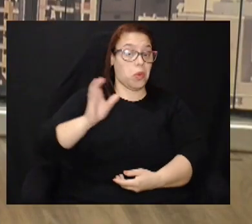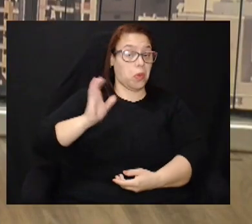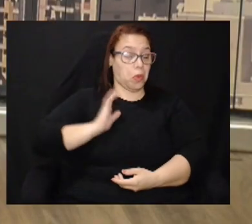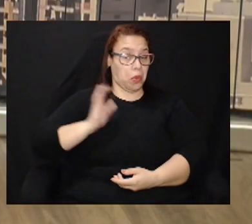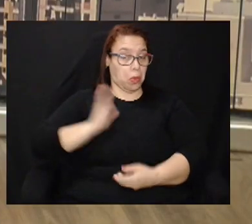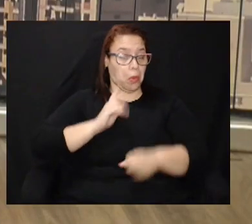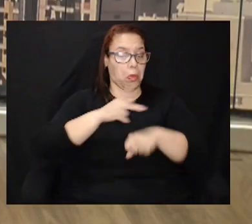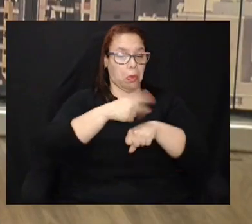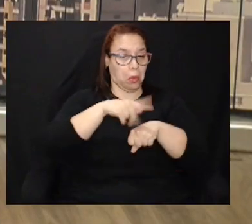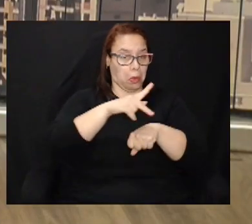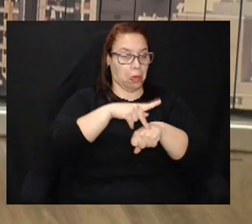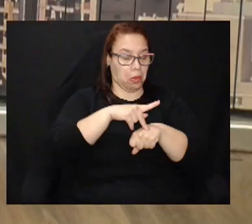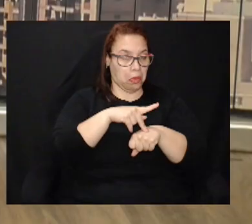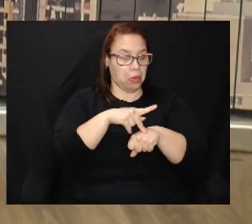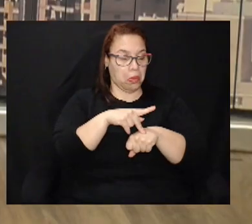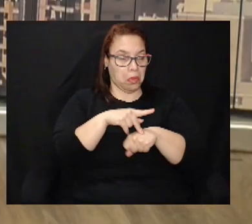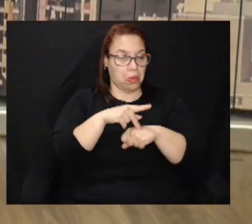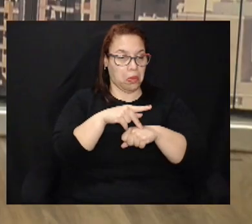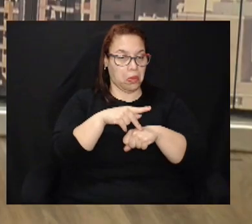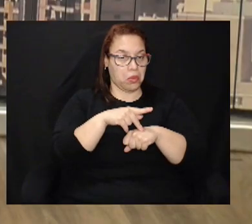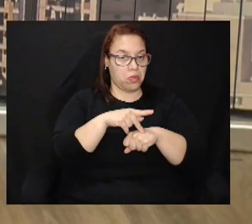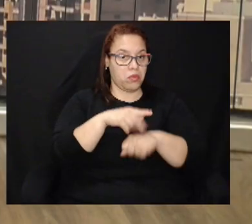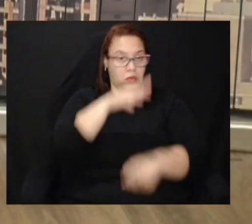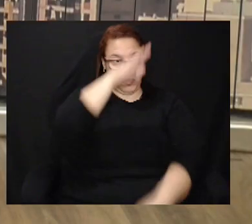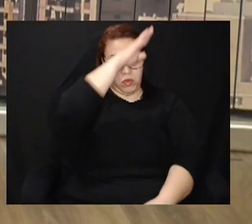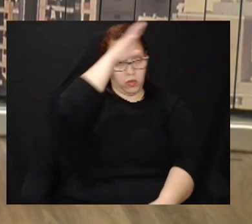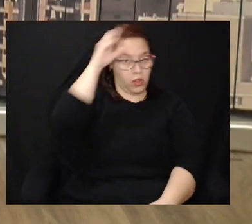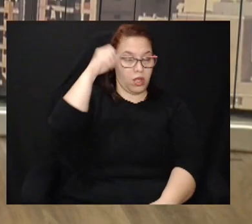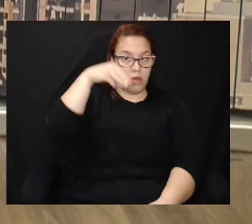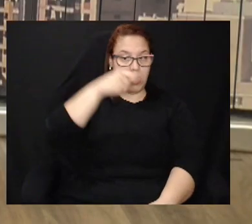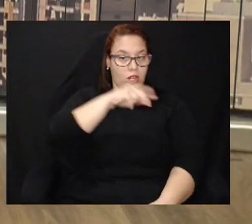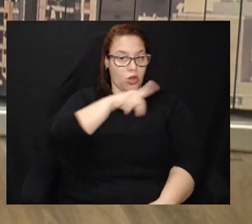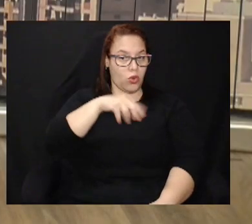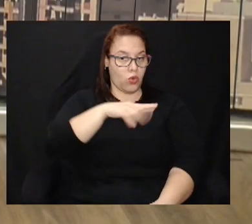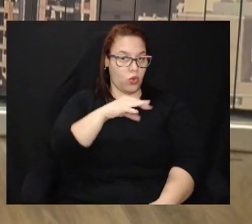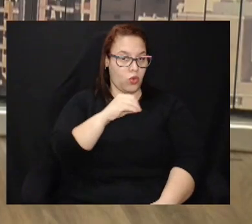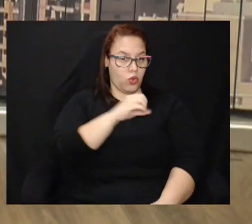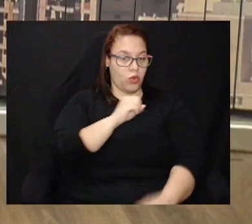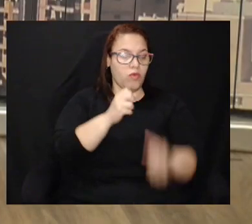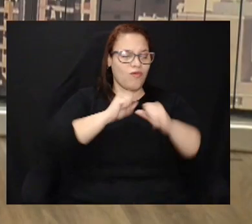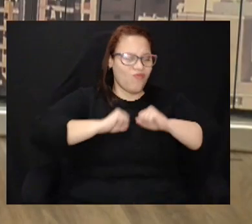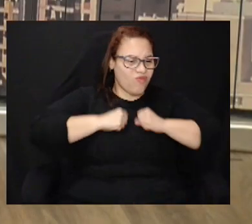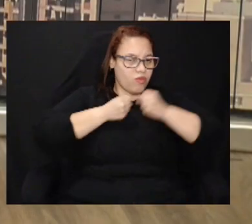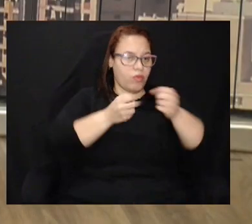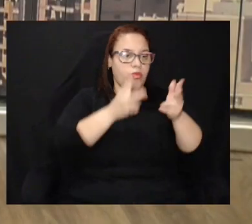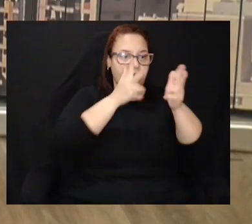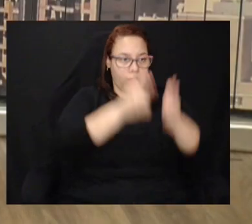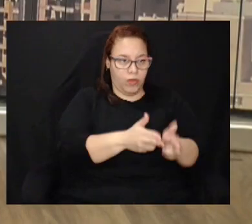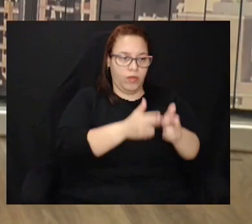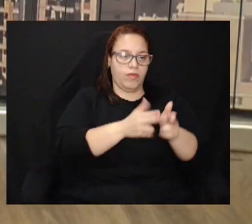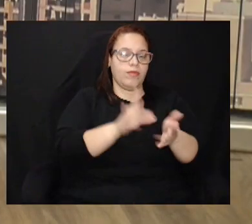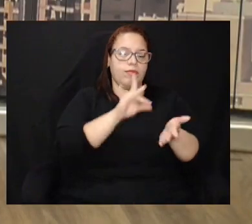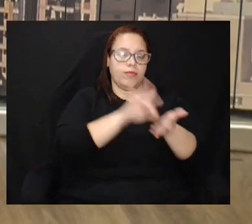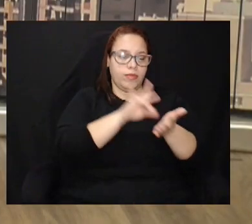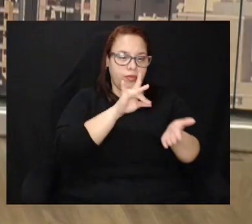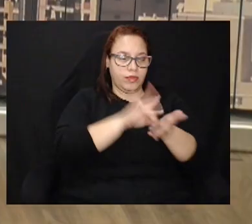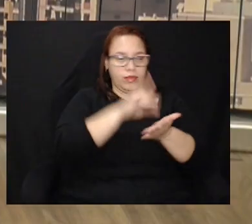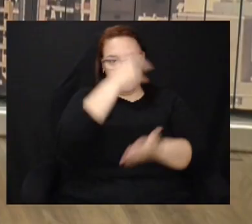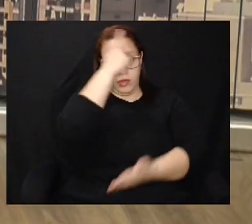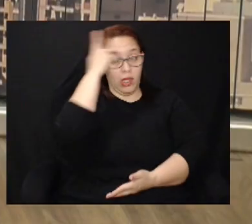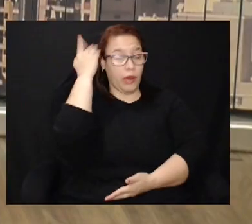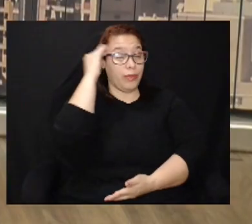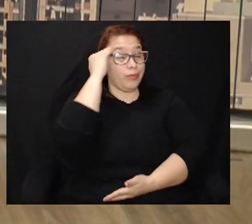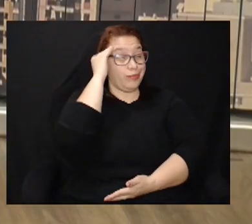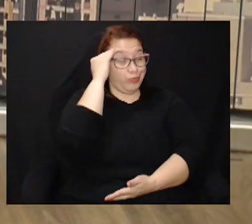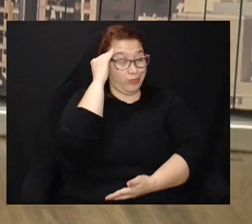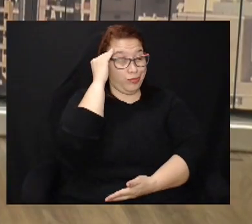os países amazônicos aqui, que a gente possa ter um esforço comum para que, de fato, as pessoas entendam que